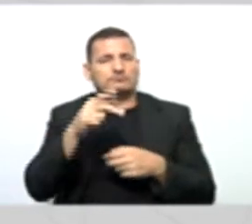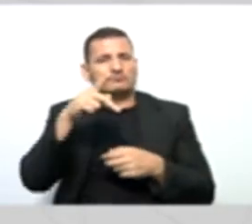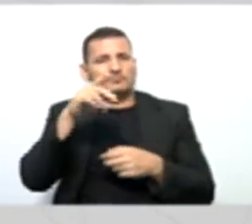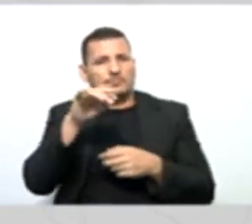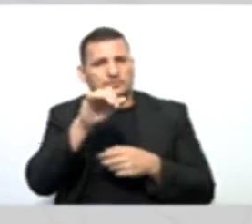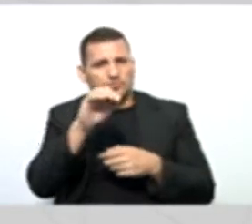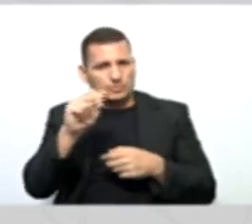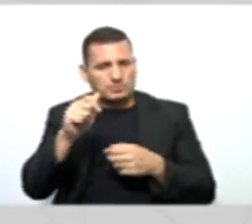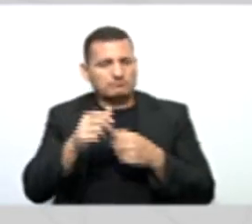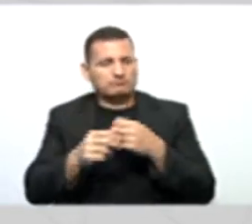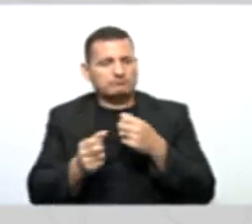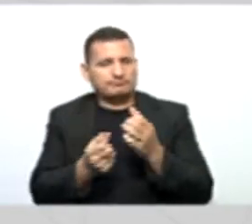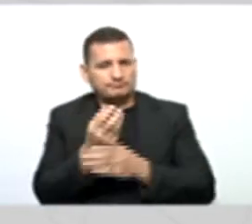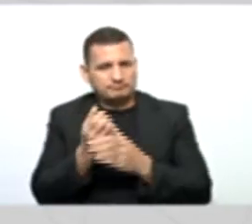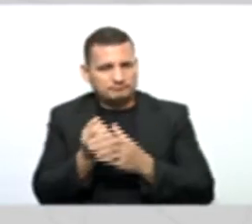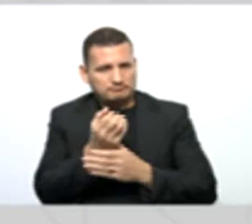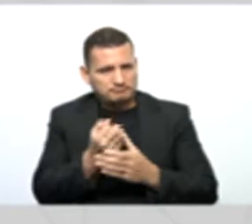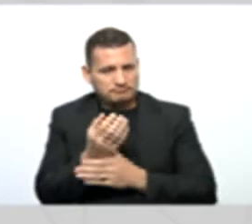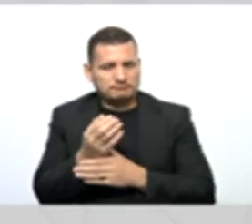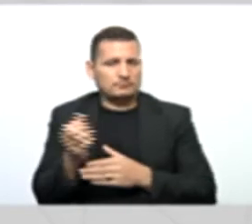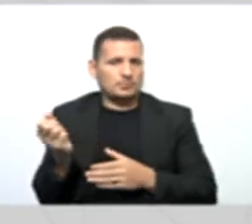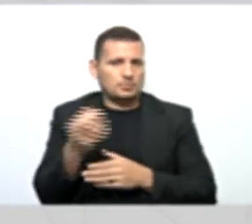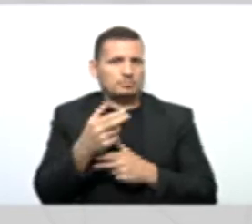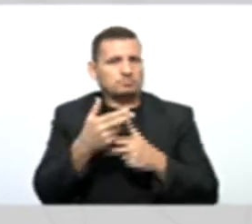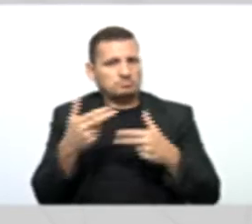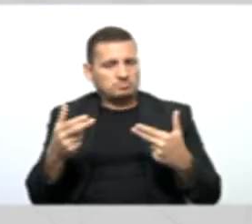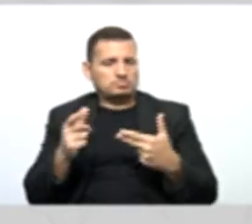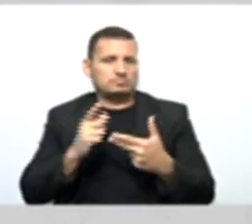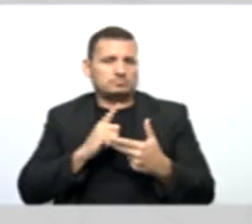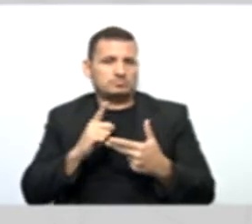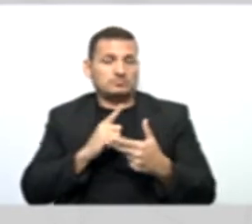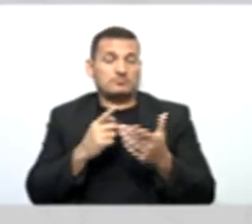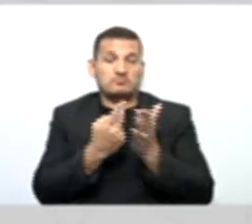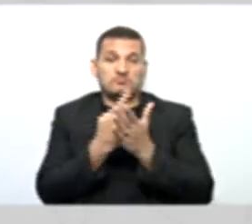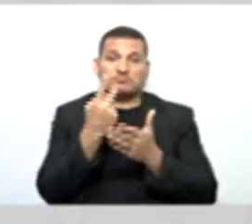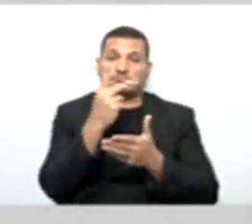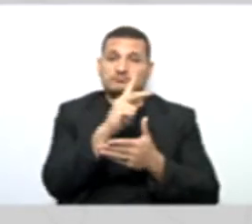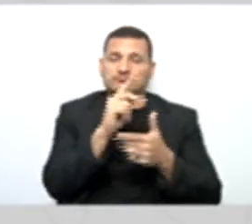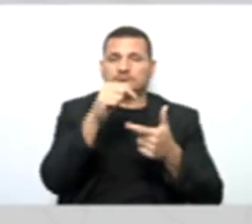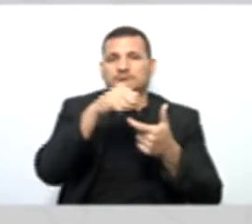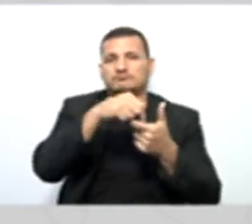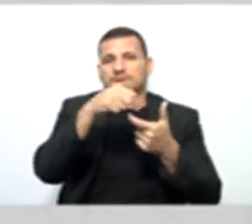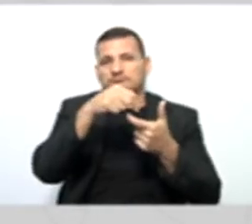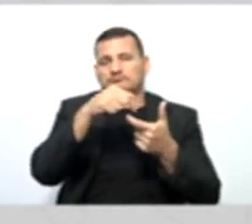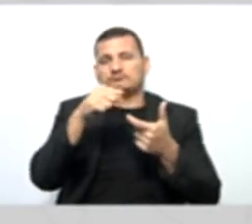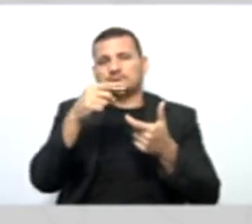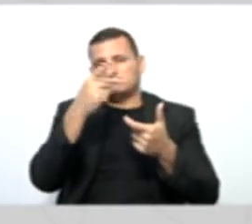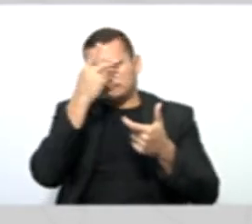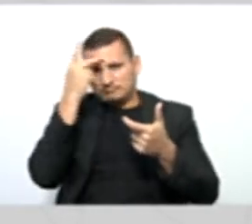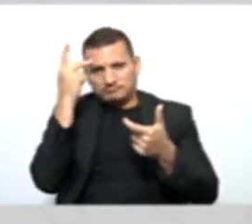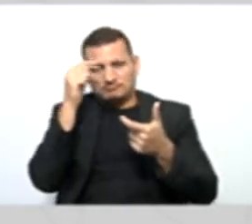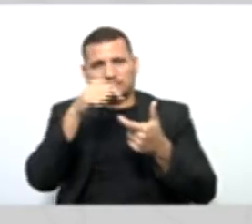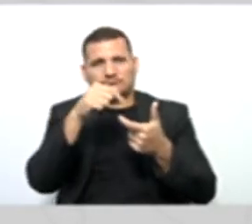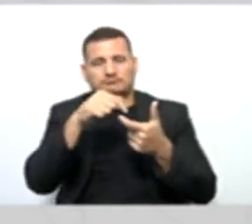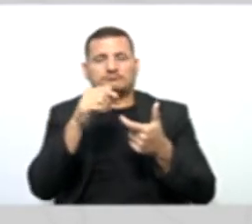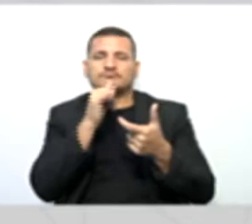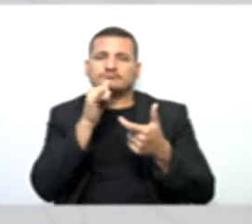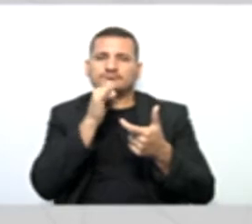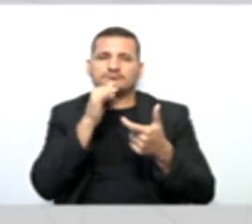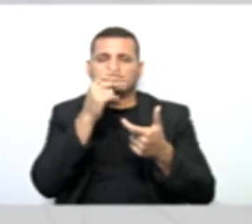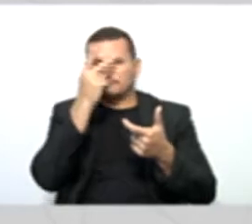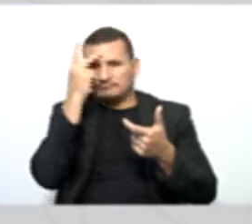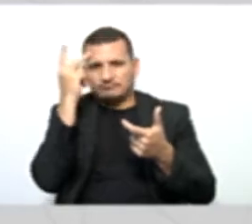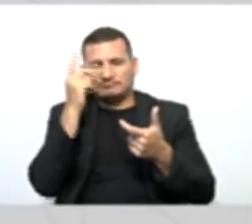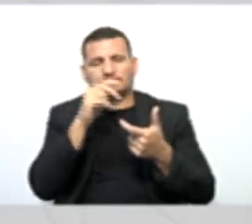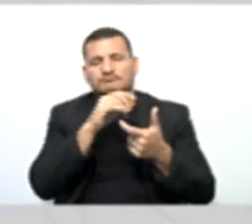sendo criados, novos objetos nós teremos, originados dessa classe pessoa. Por exemplo, nós poderíamos criar uma pessoa